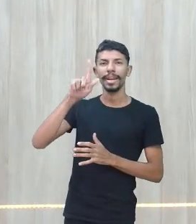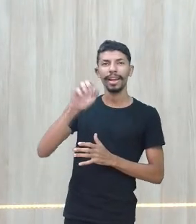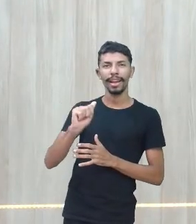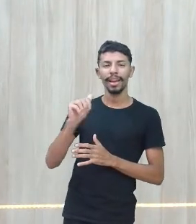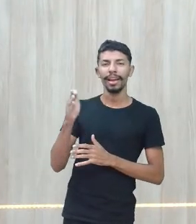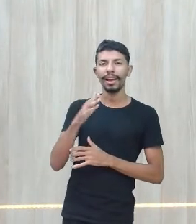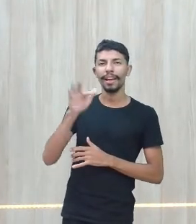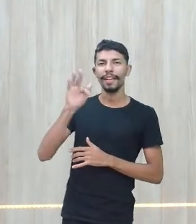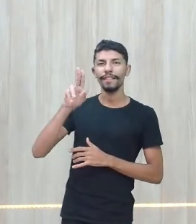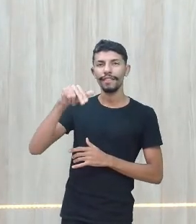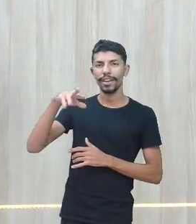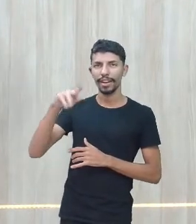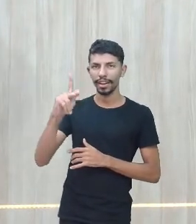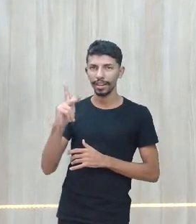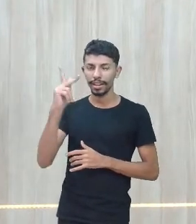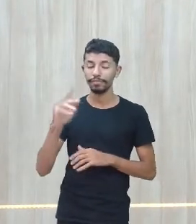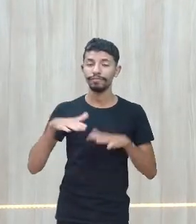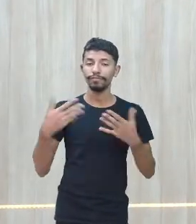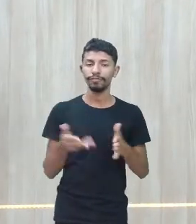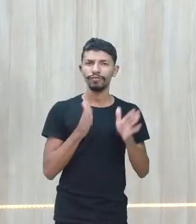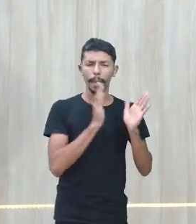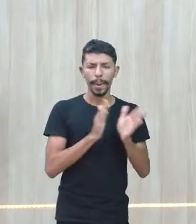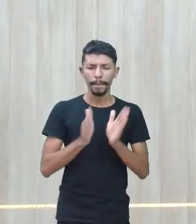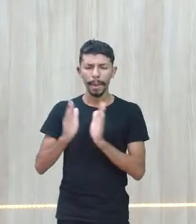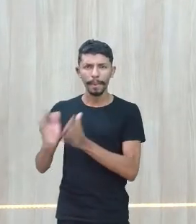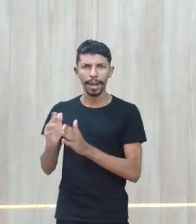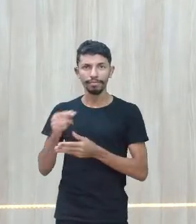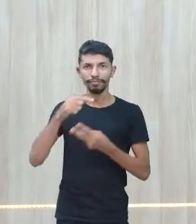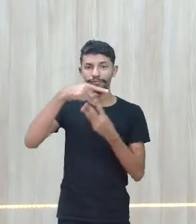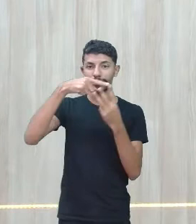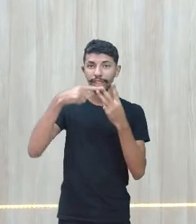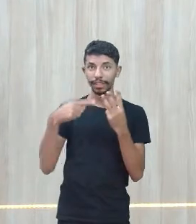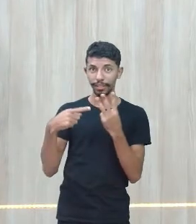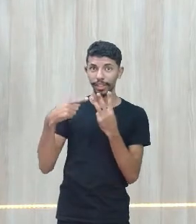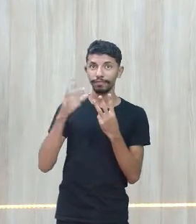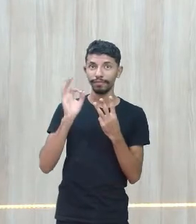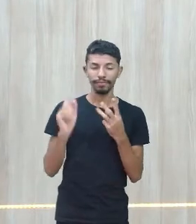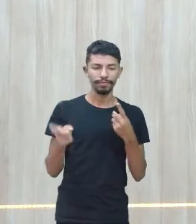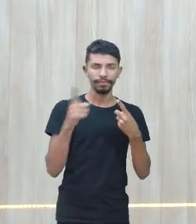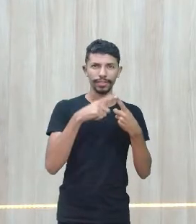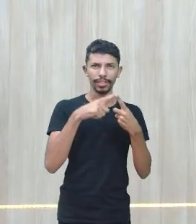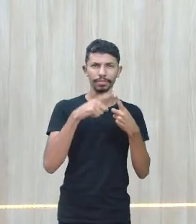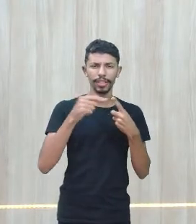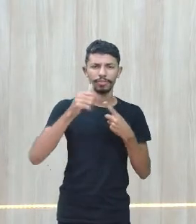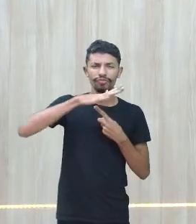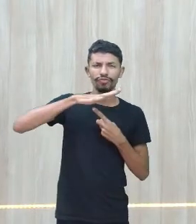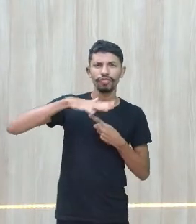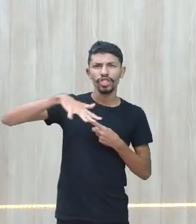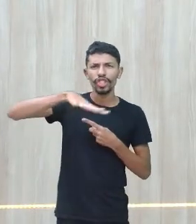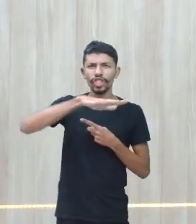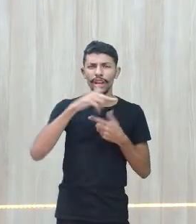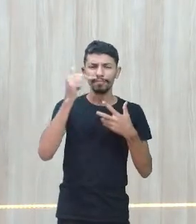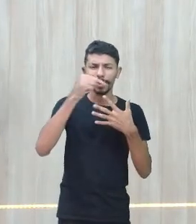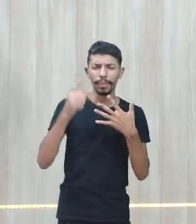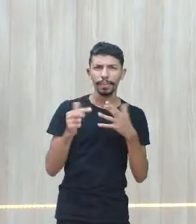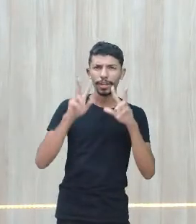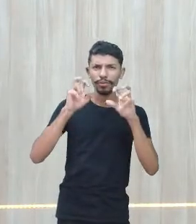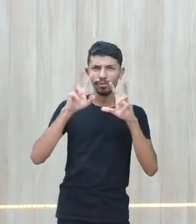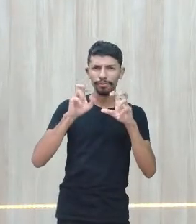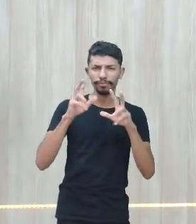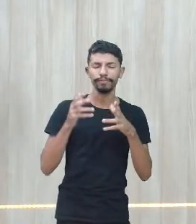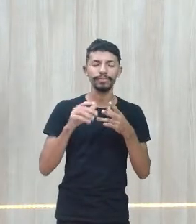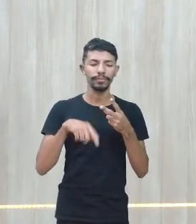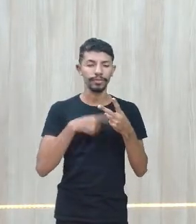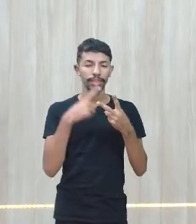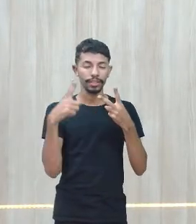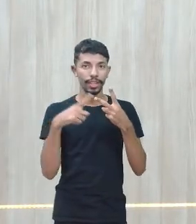A primeira, a gente vai abordar as questões gerais do brega, né, separado. Em seguida, falaremos também questões